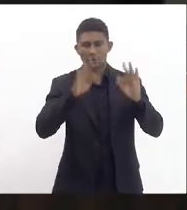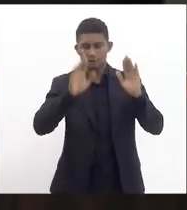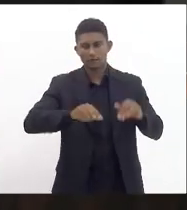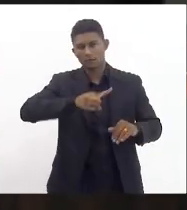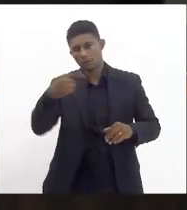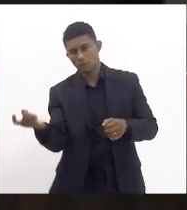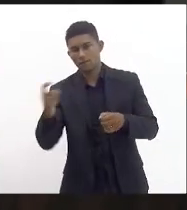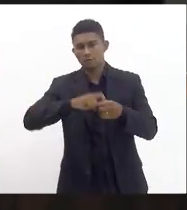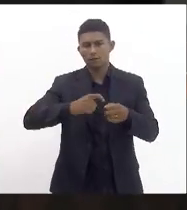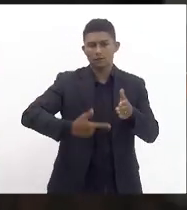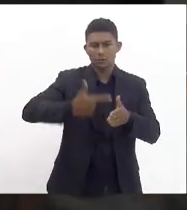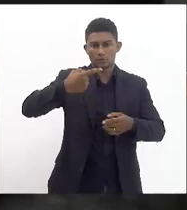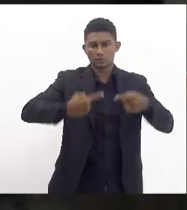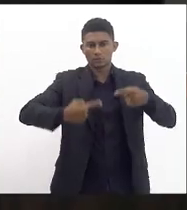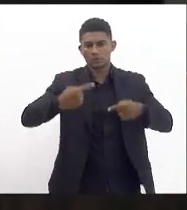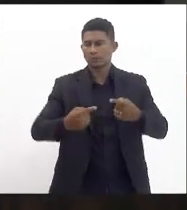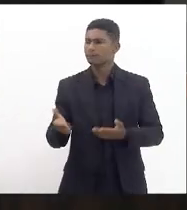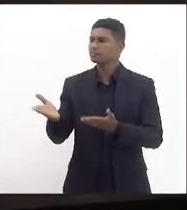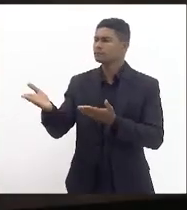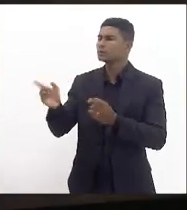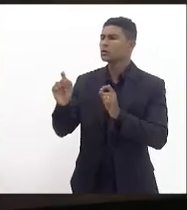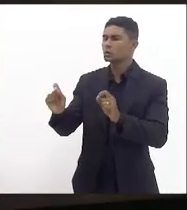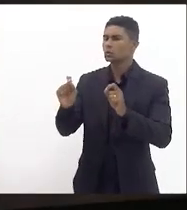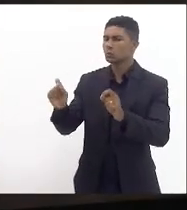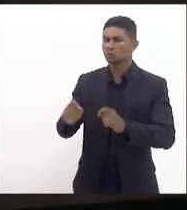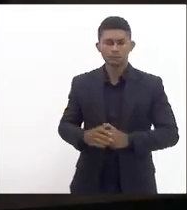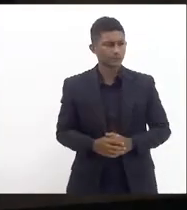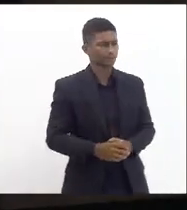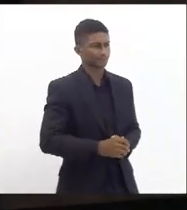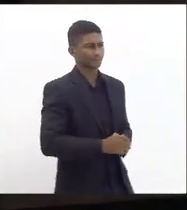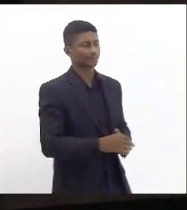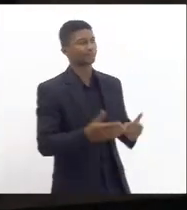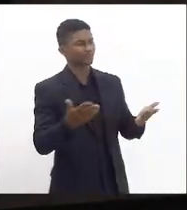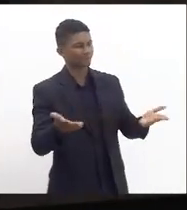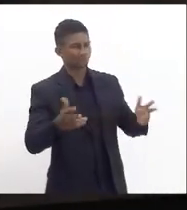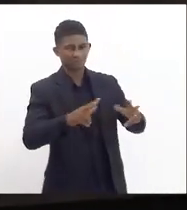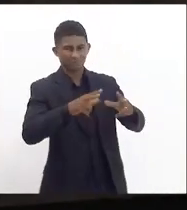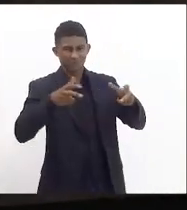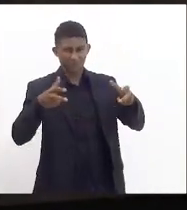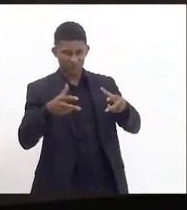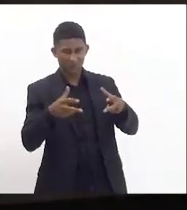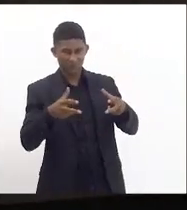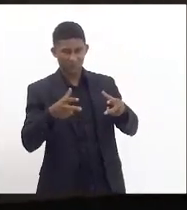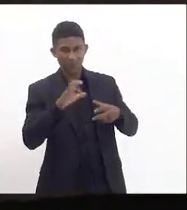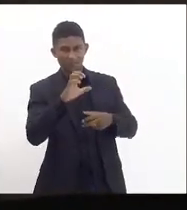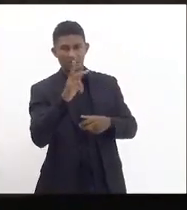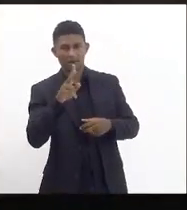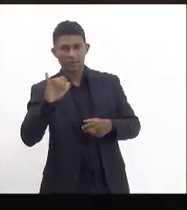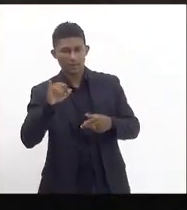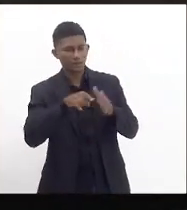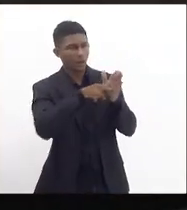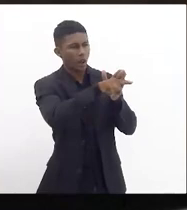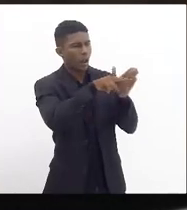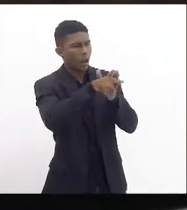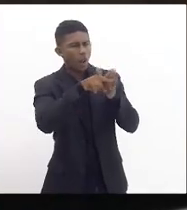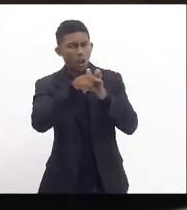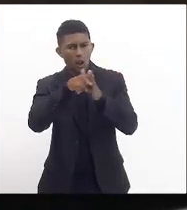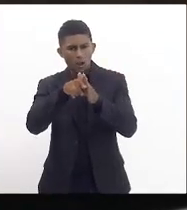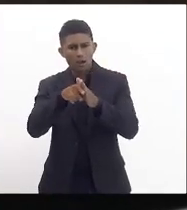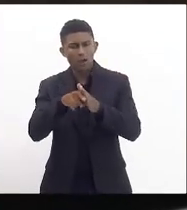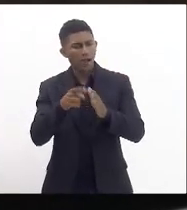discussão. Deputada Lucinha, questão de ordem. Presidente, a Comissão Parlamentar de Inquérito que apura as